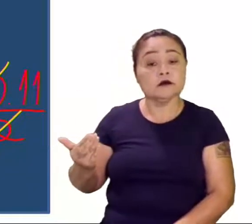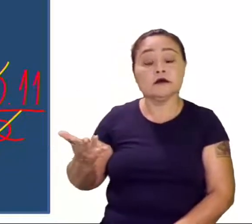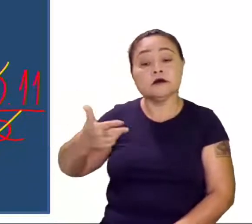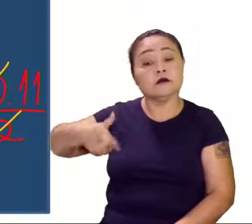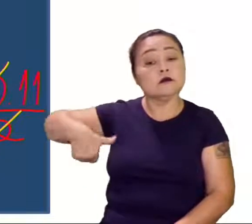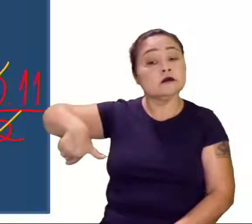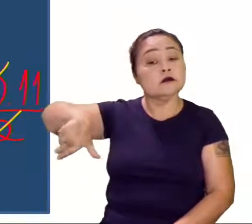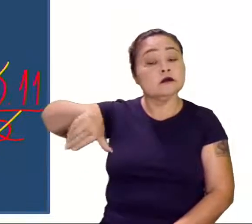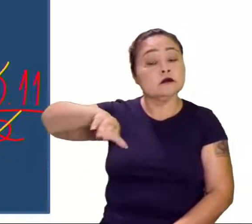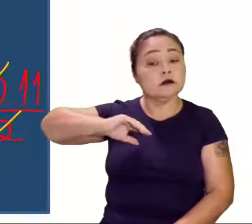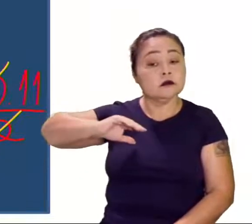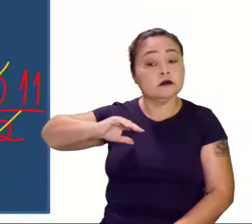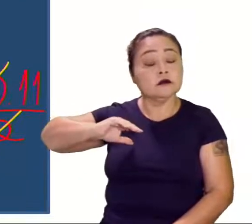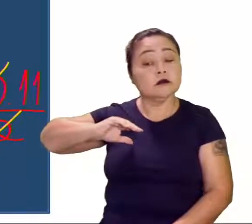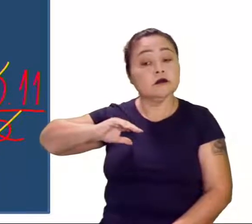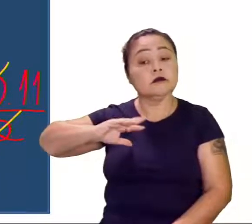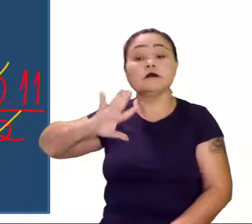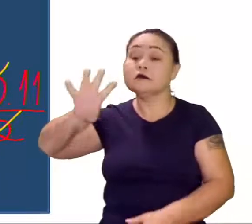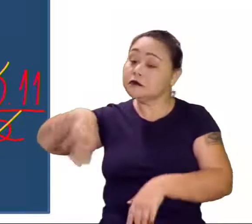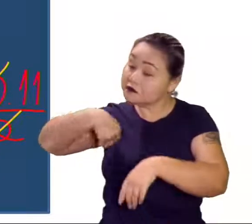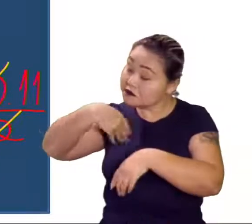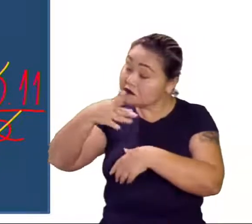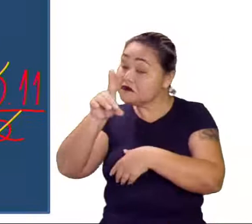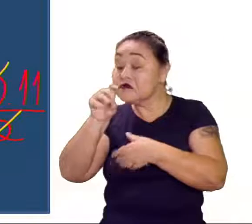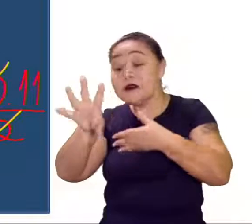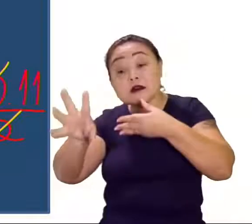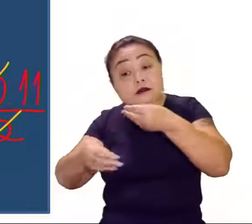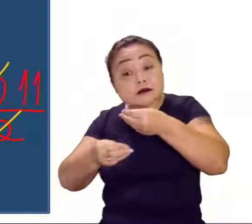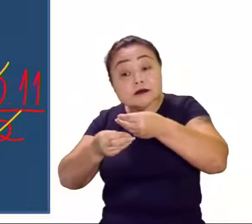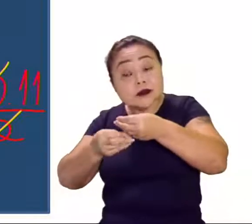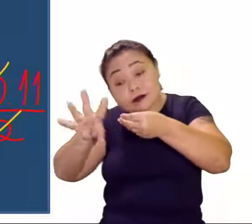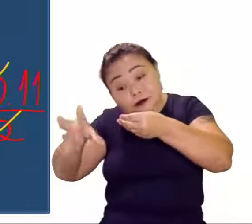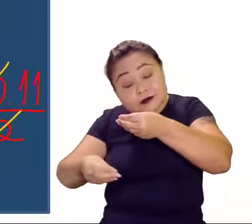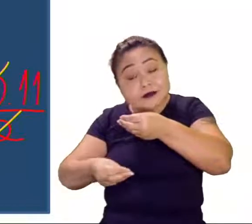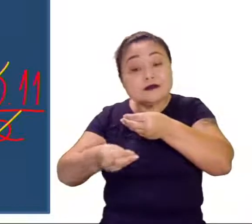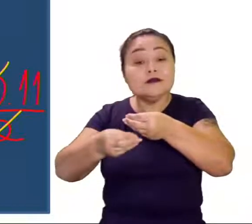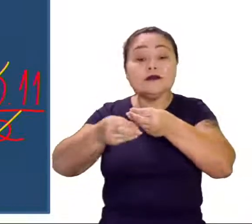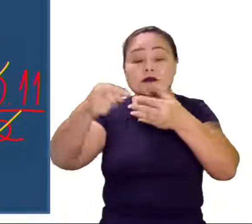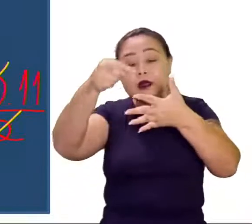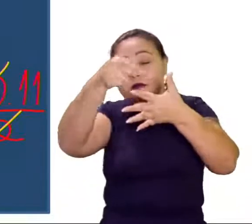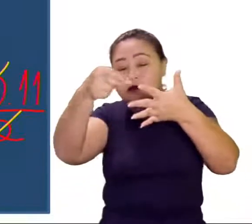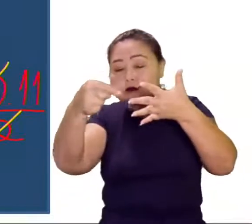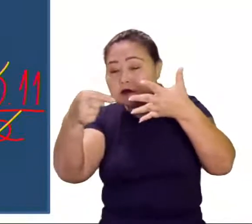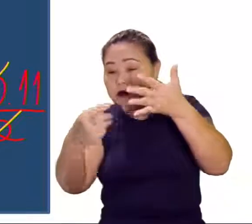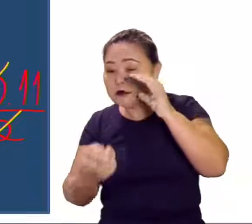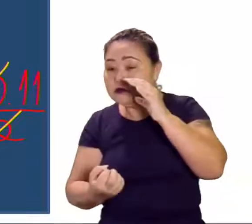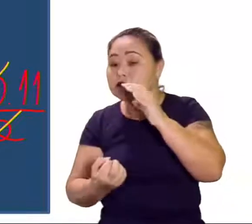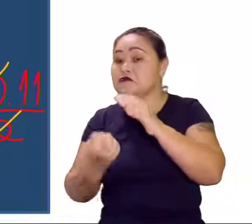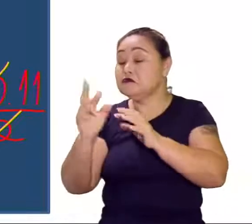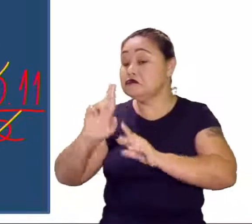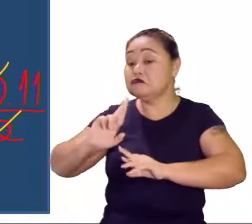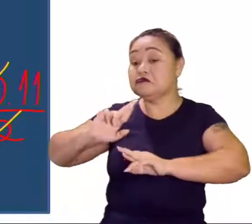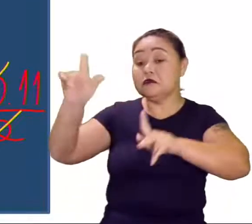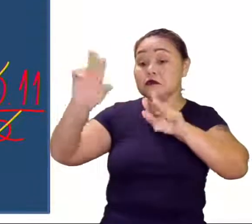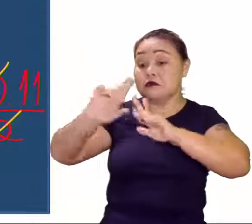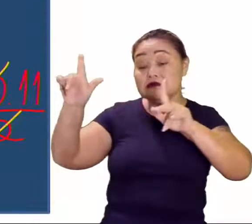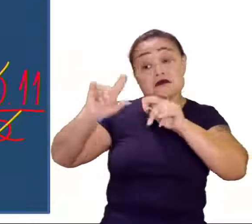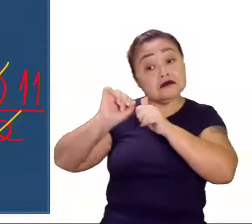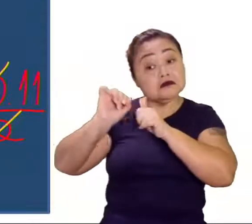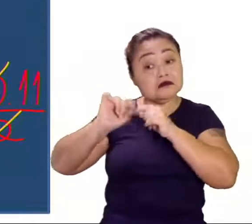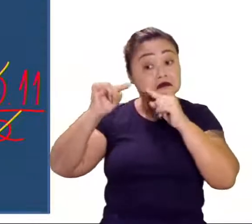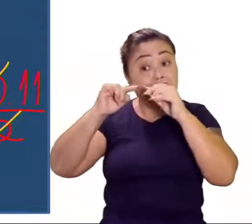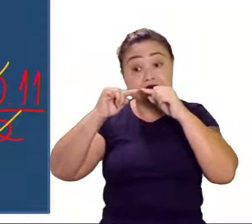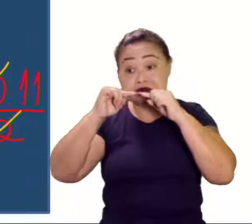aí de... brinde. De brinde, não contabiliza essa não, porque as alternativas, inclusive o surgir, essa aí ela ficou de